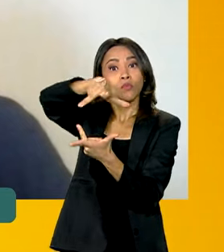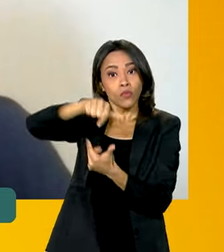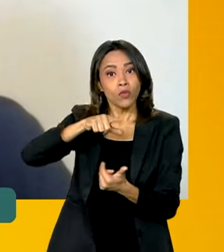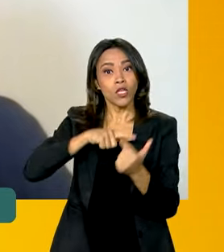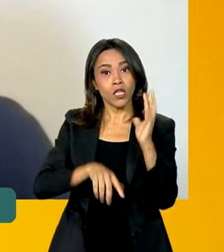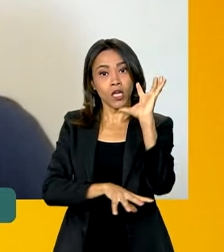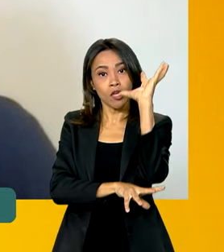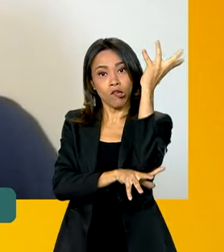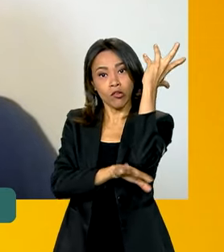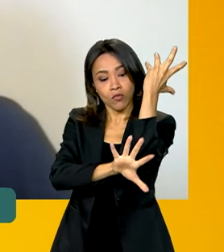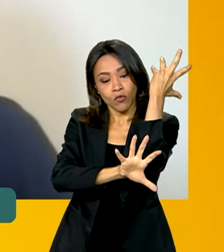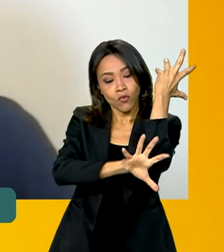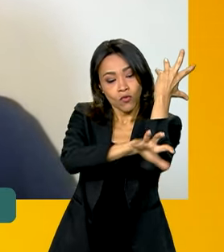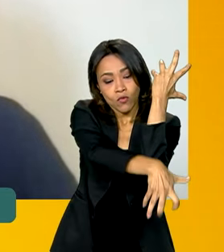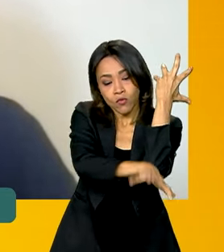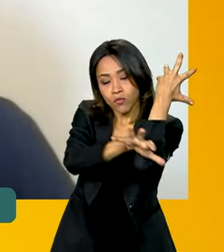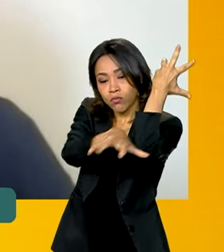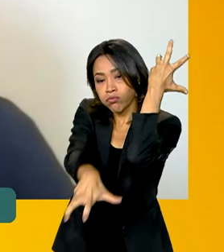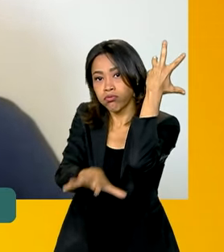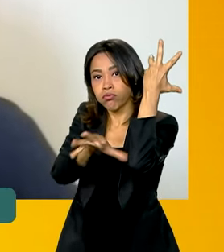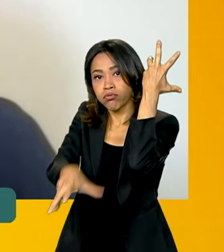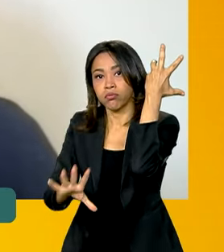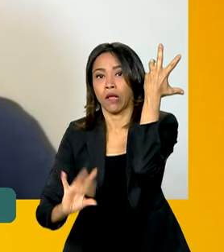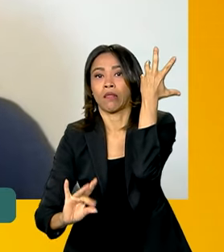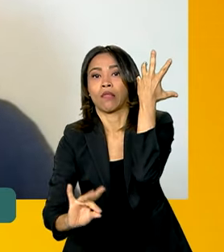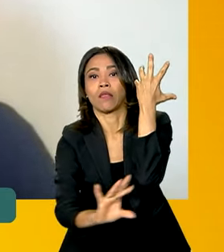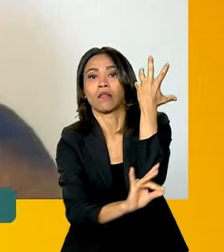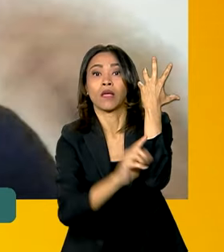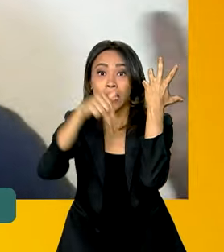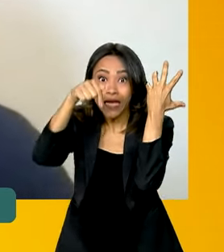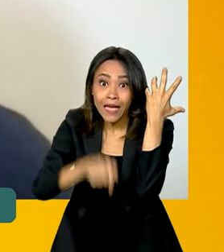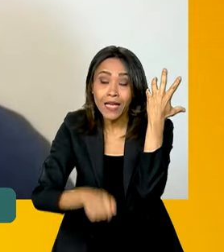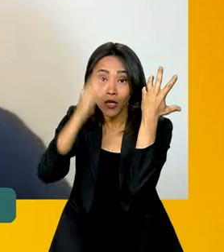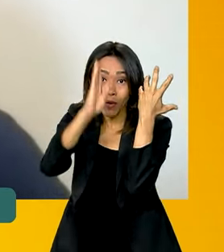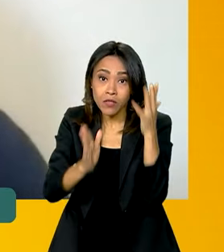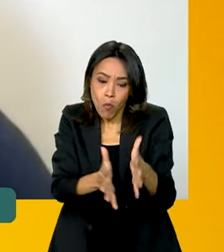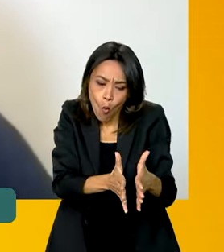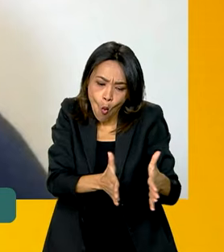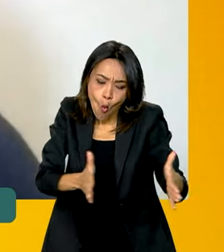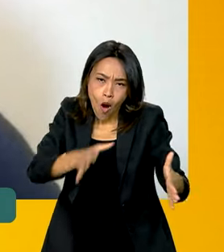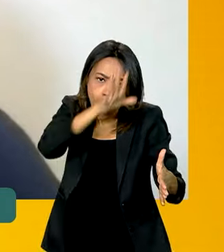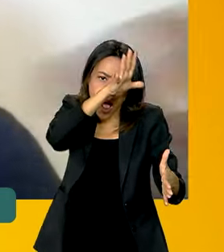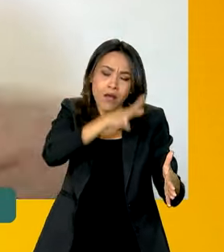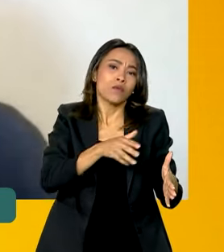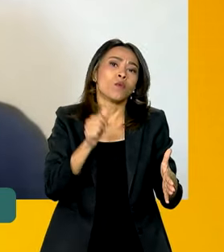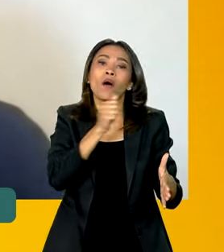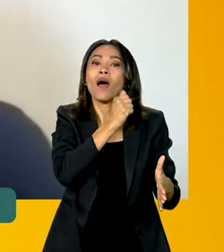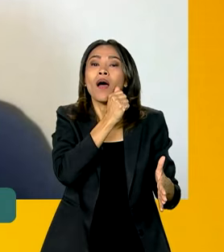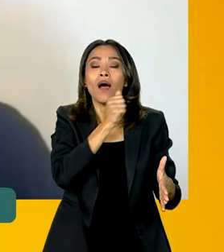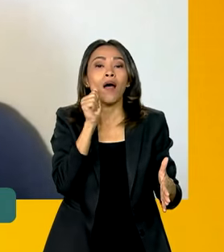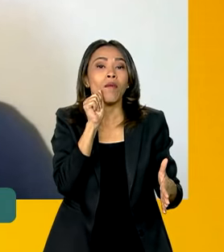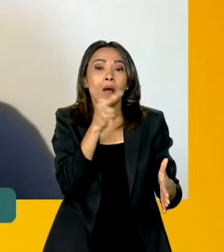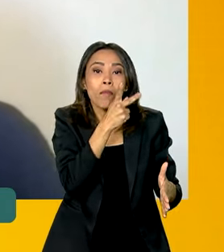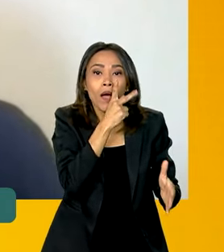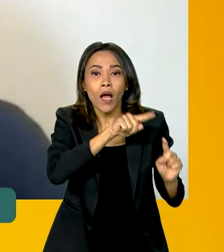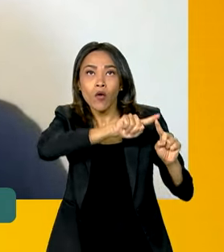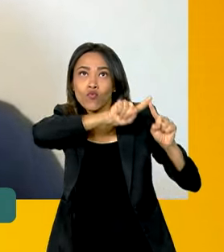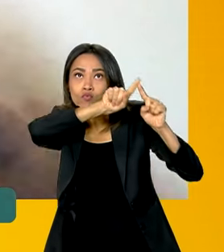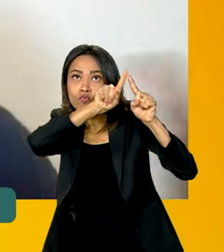possuímos aqui a maior extensão contínua de manguezais, que vai do Amapá até o